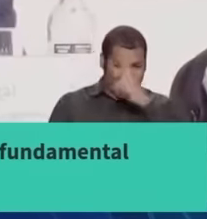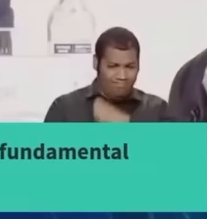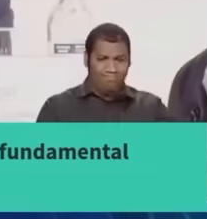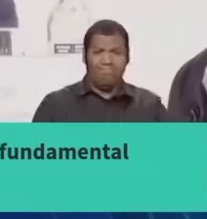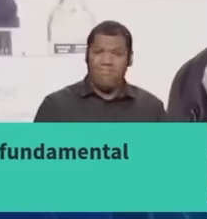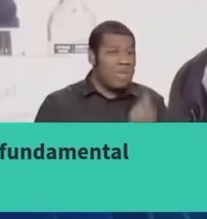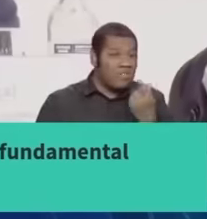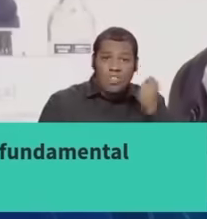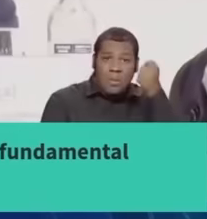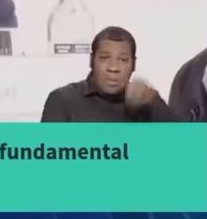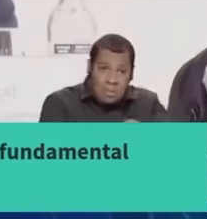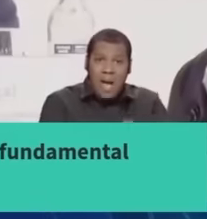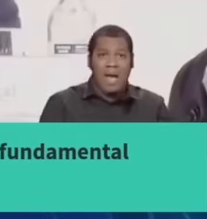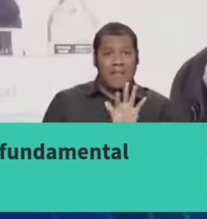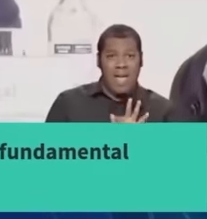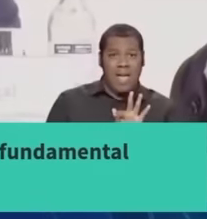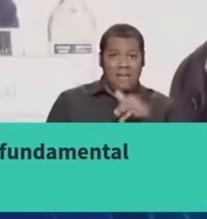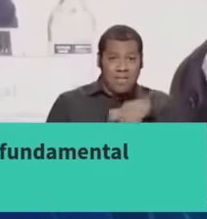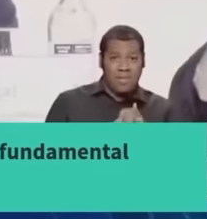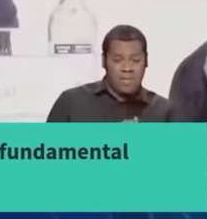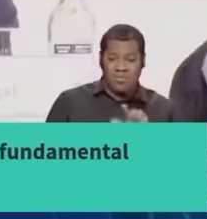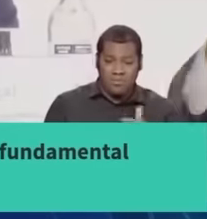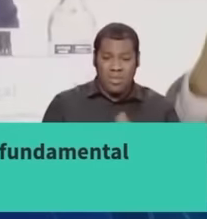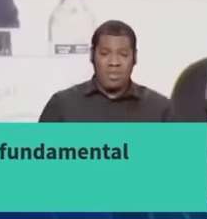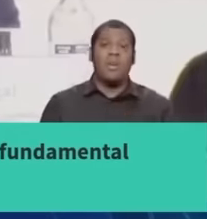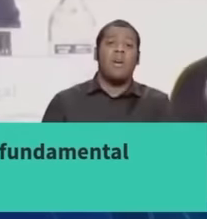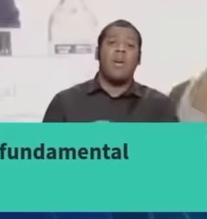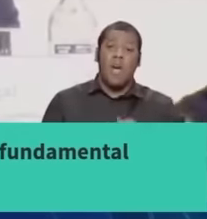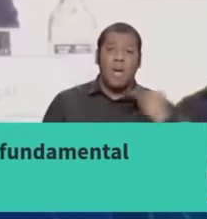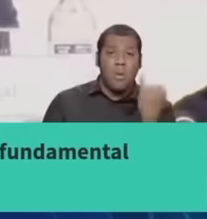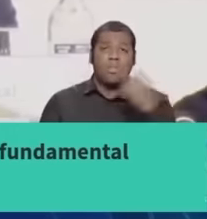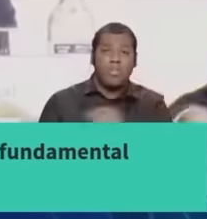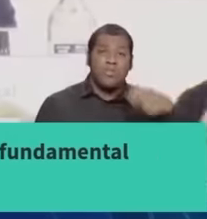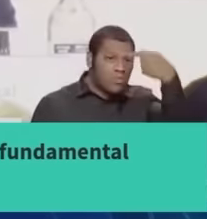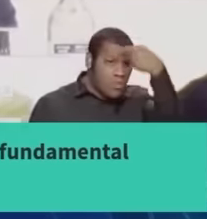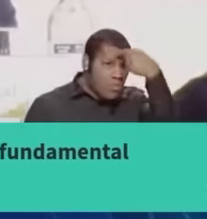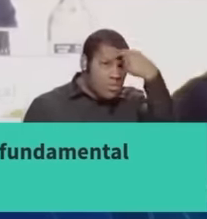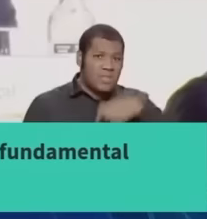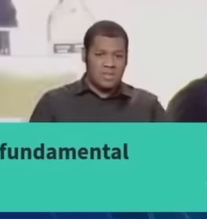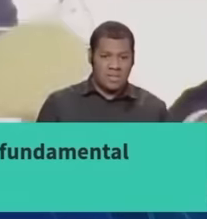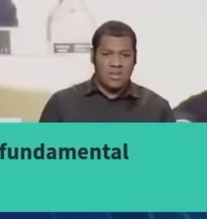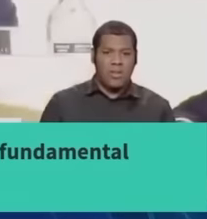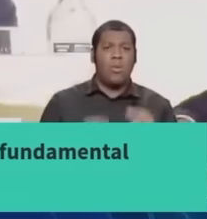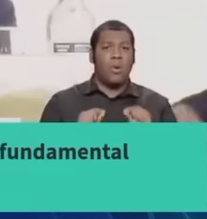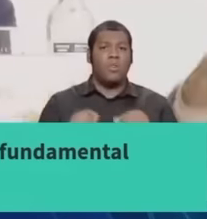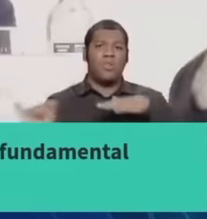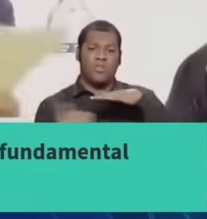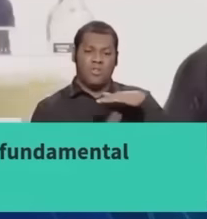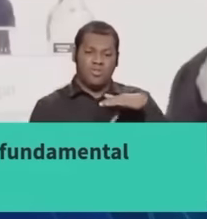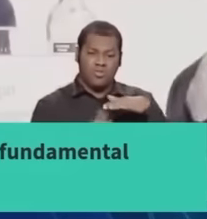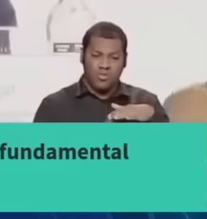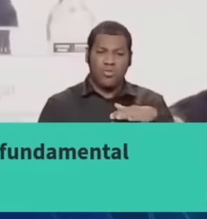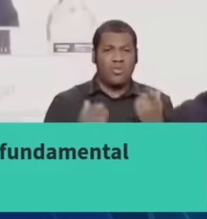para pagar o FMI. Então é importante que a gente tenha noção de que a gente não pode continuar com as instituições funcionando de